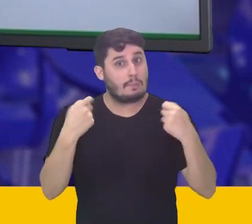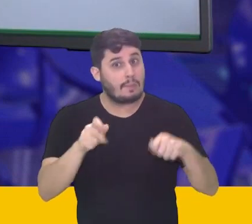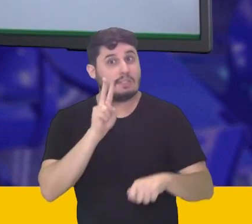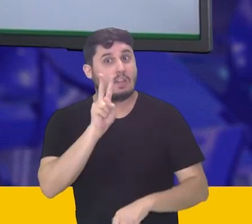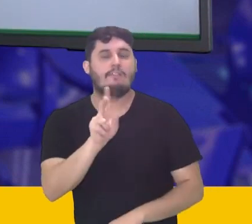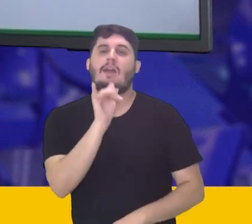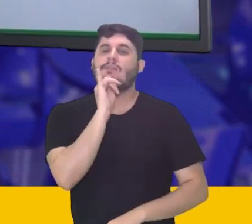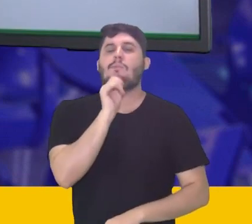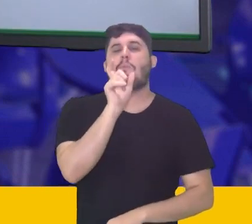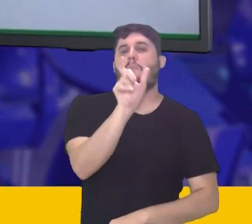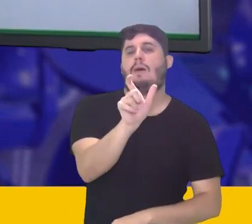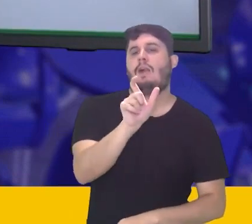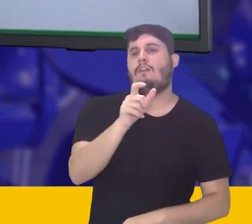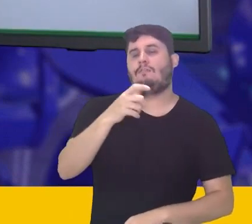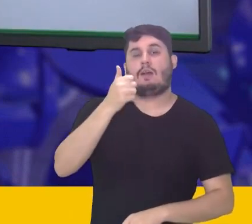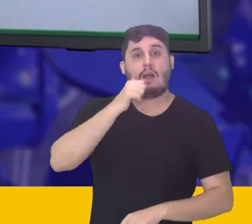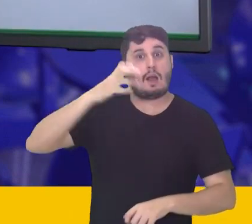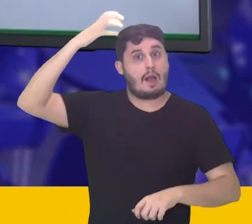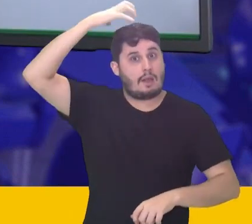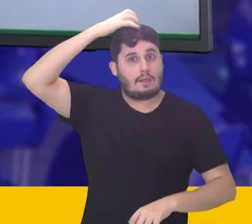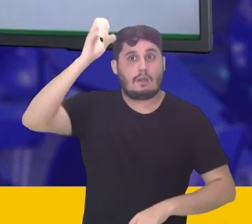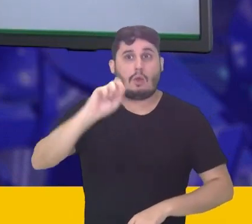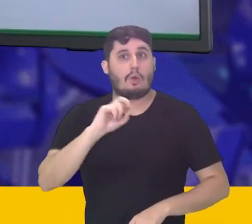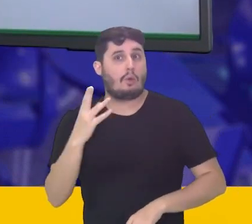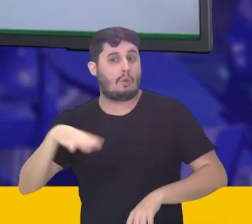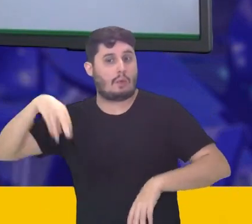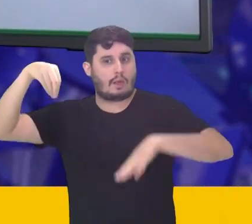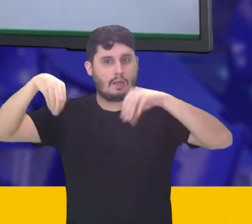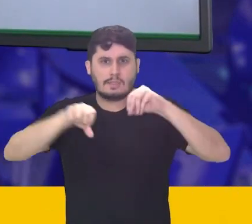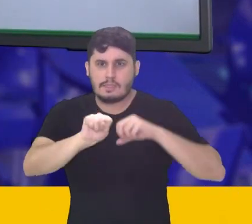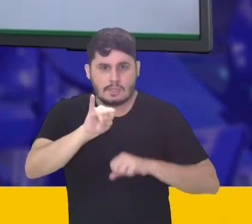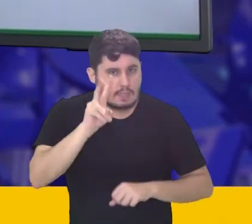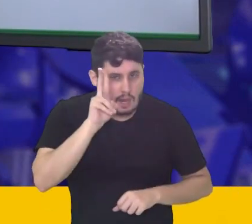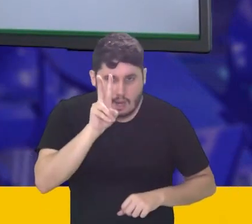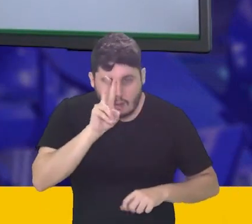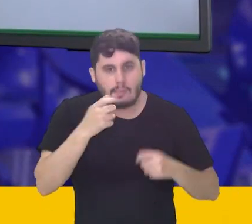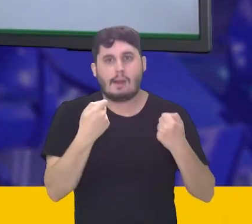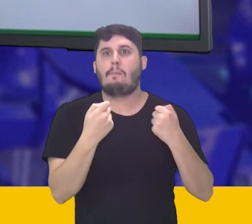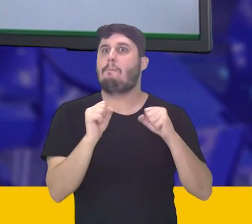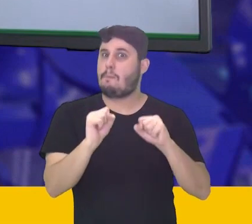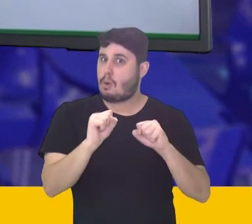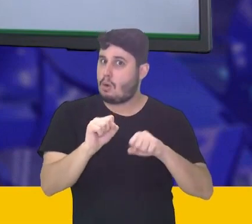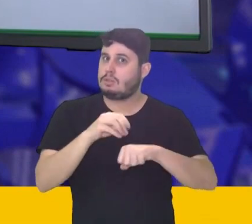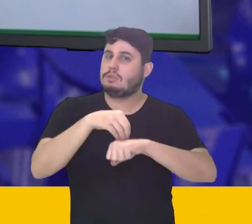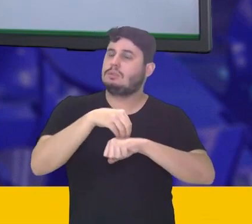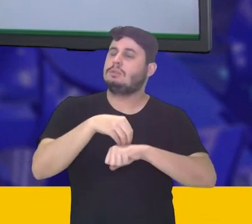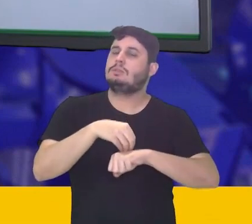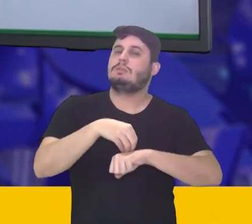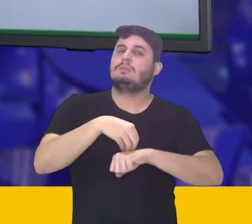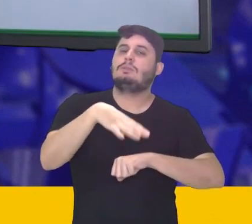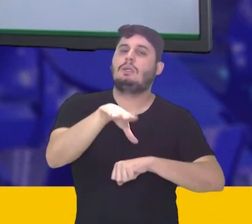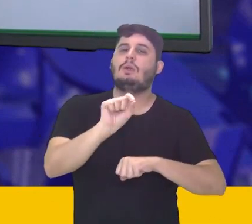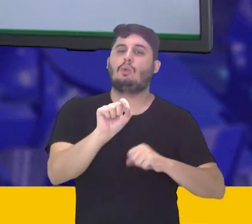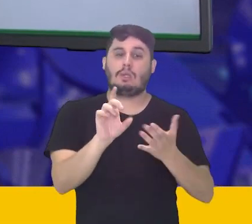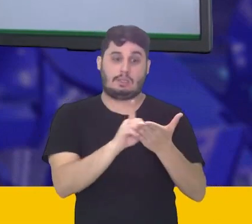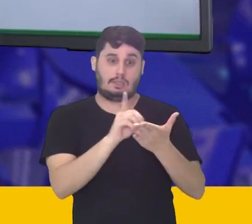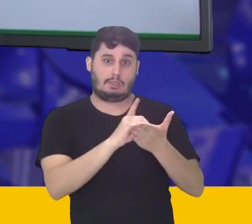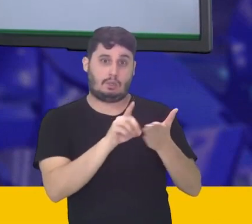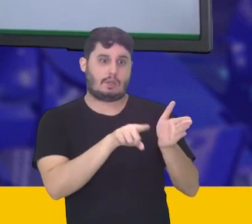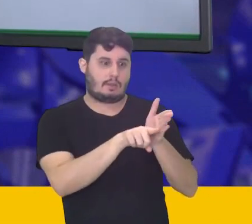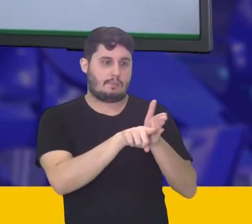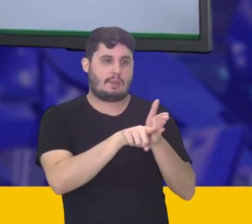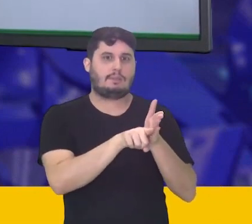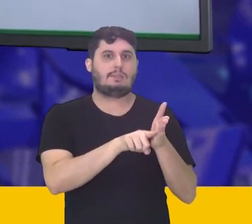certo? Se você não lembrar, já sabe a dica. Olhe no dicionário, ok? E por último temos o Festival de